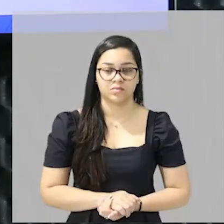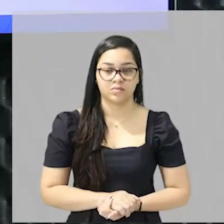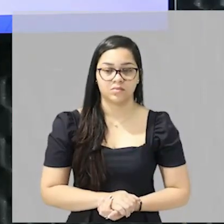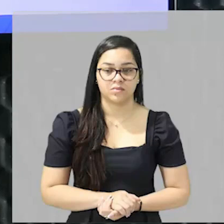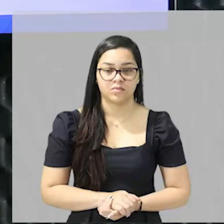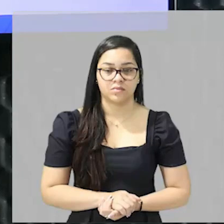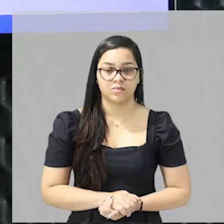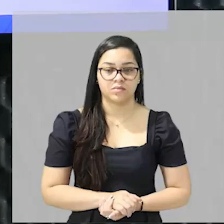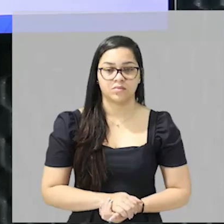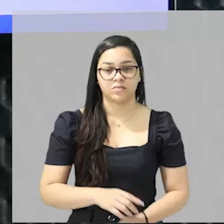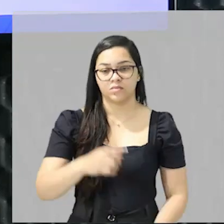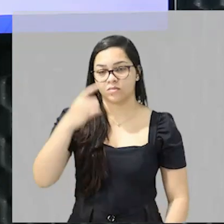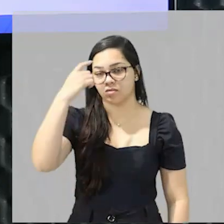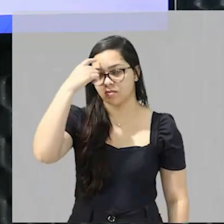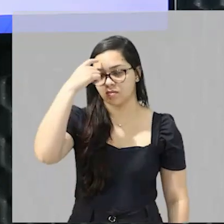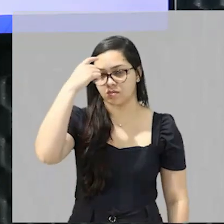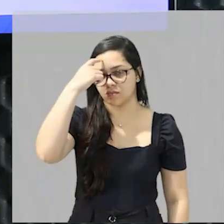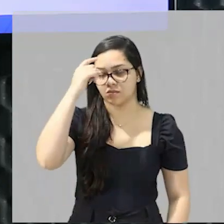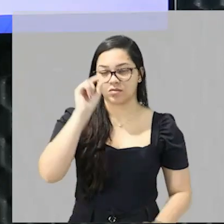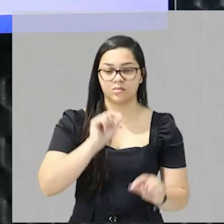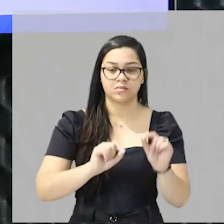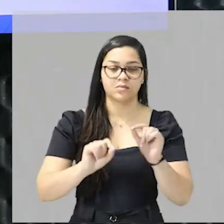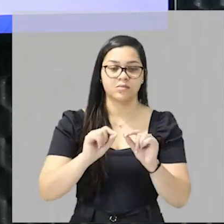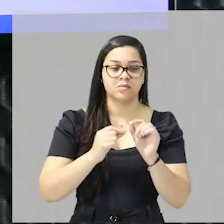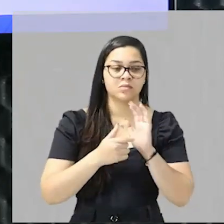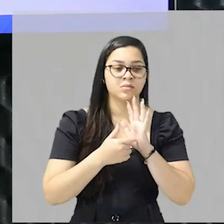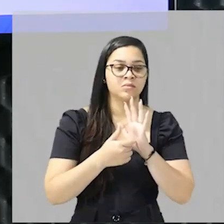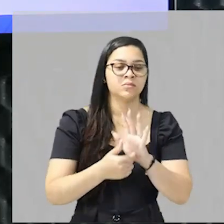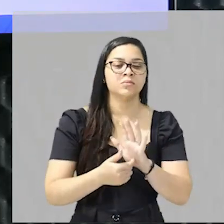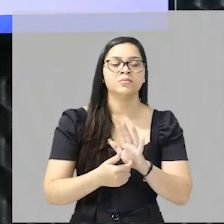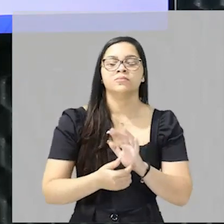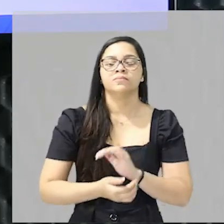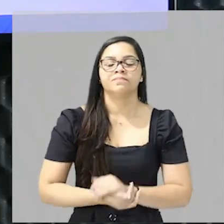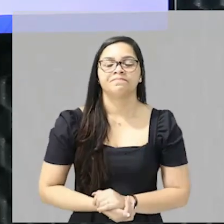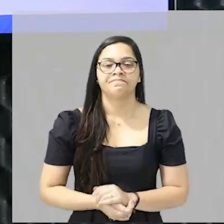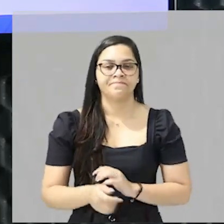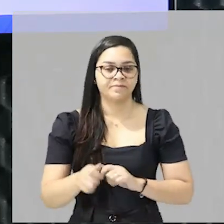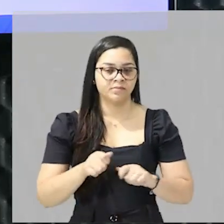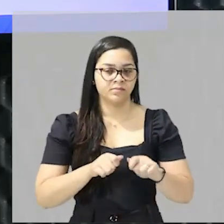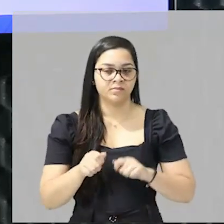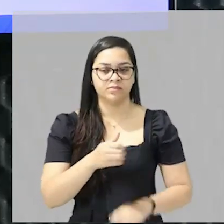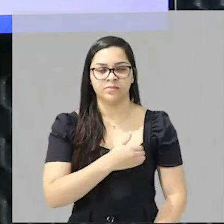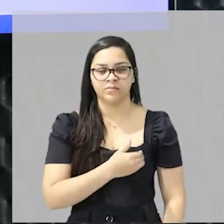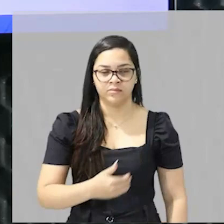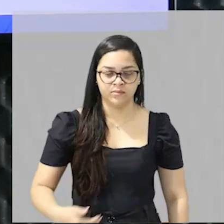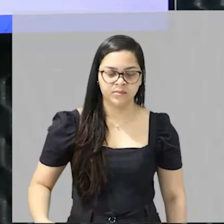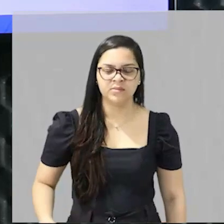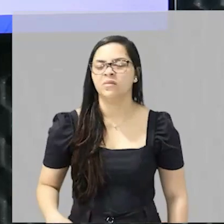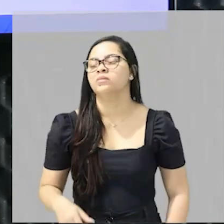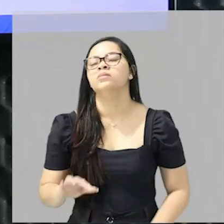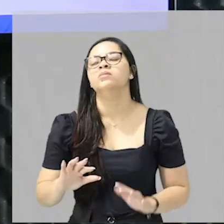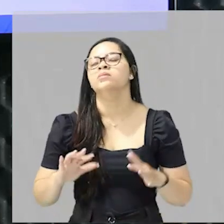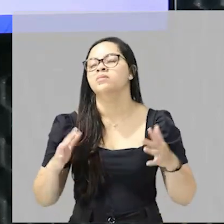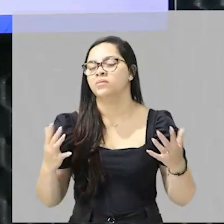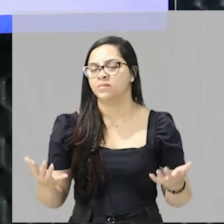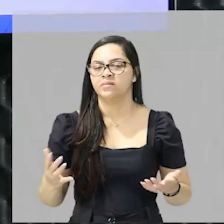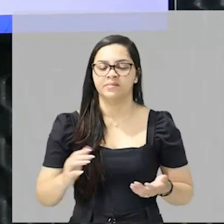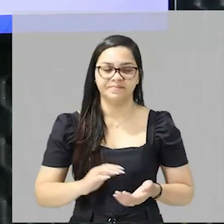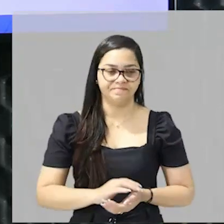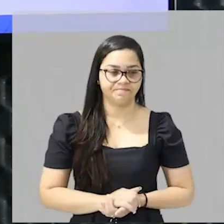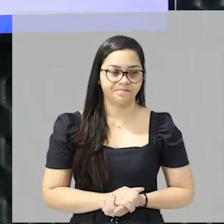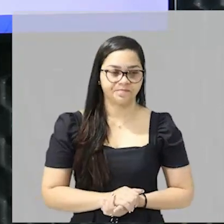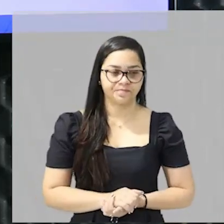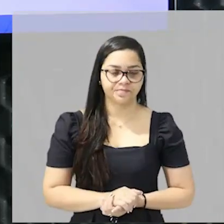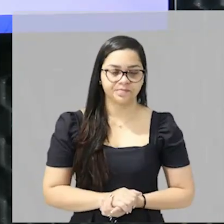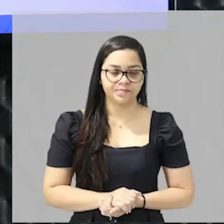A ideia evidenciada nessa passagem é que o controle do Estado se dá por meio do ou